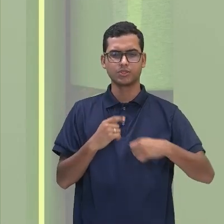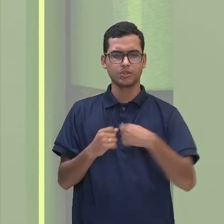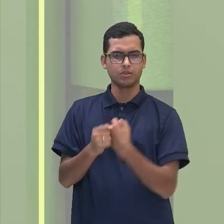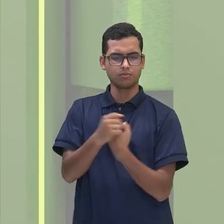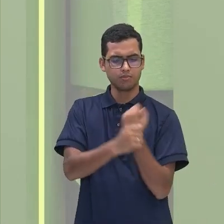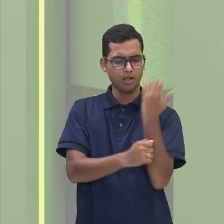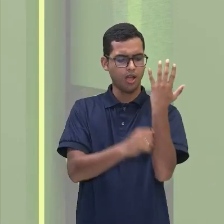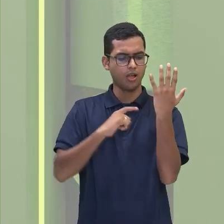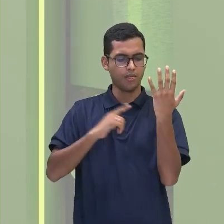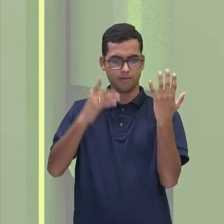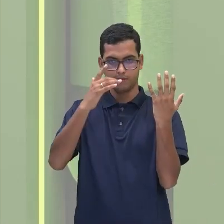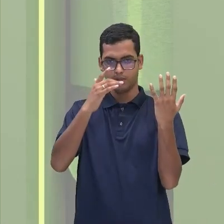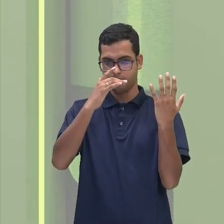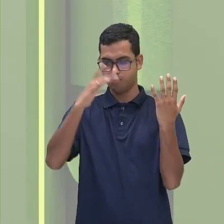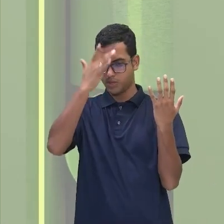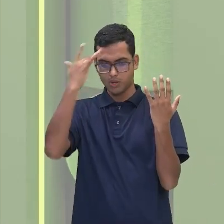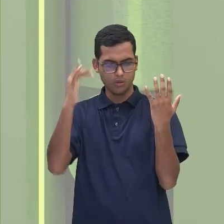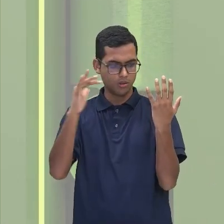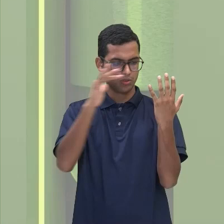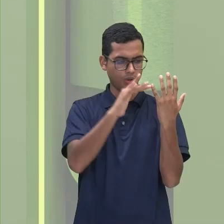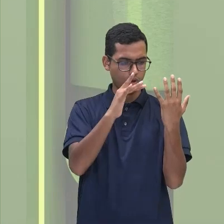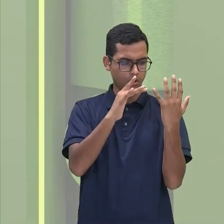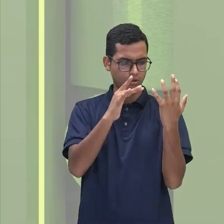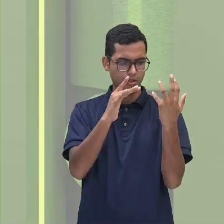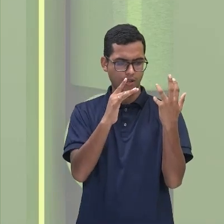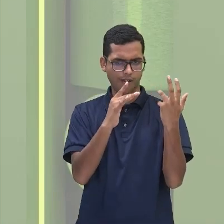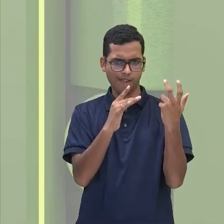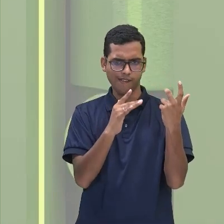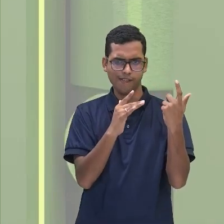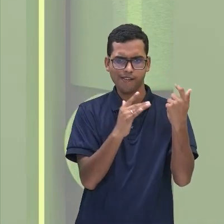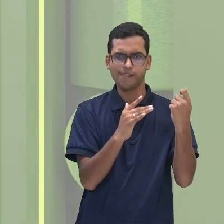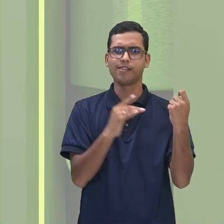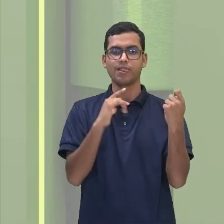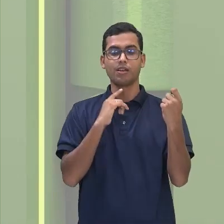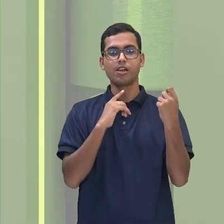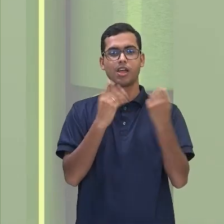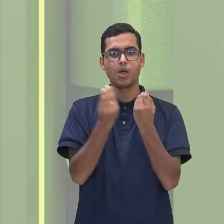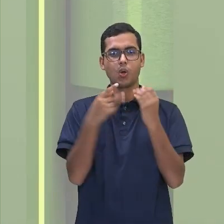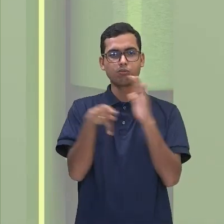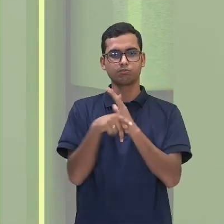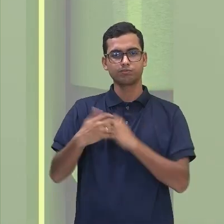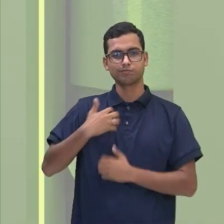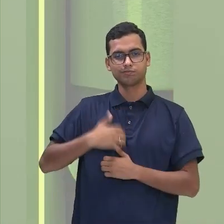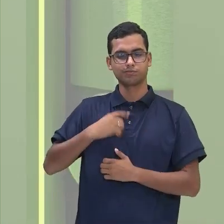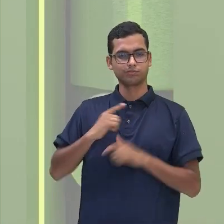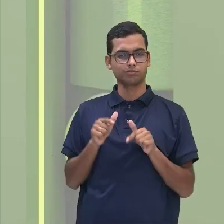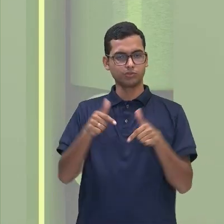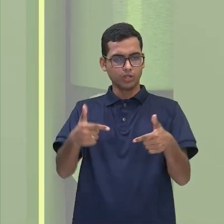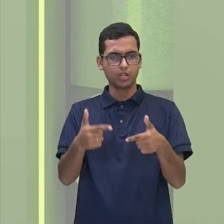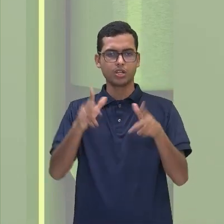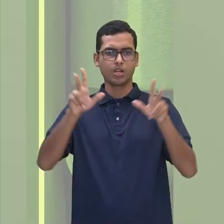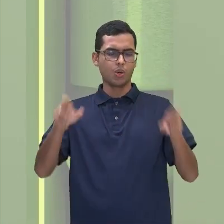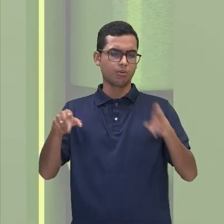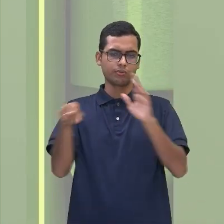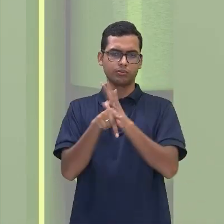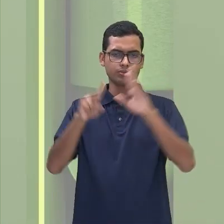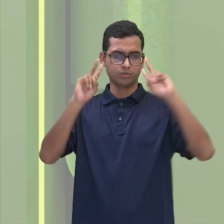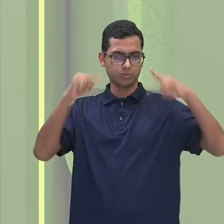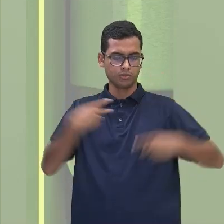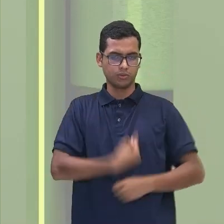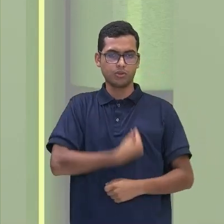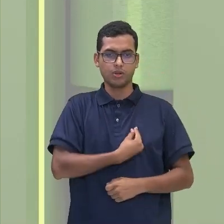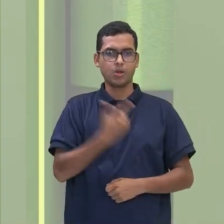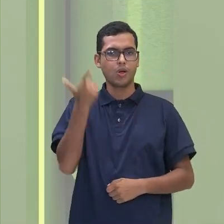de irritabilidade. E isso é uma característica dos seres vivos, desde, digamos assim, de